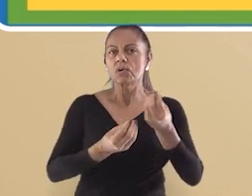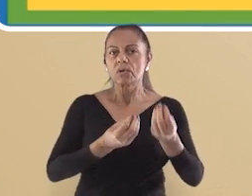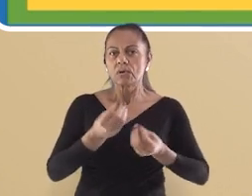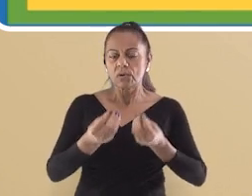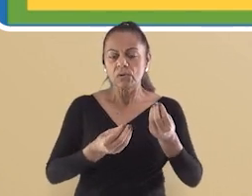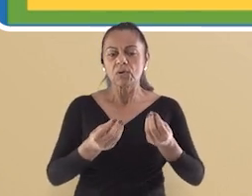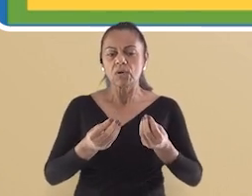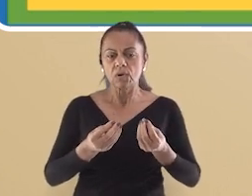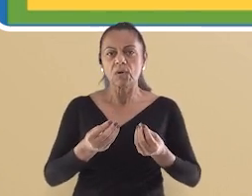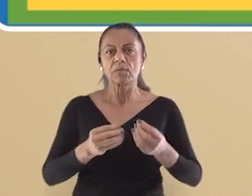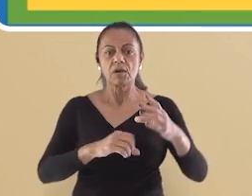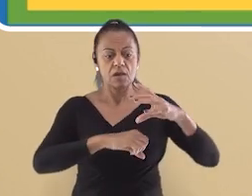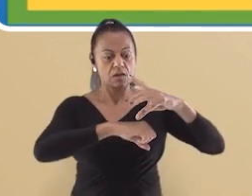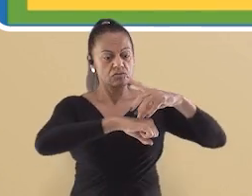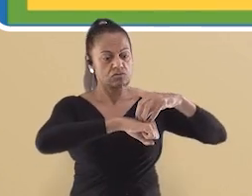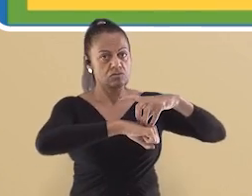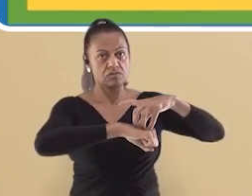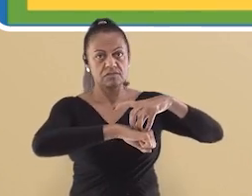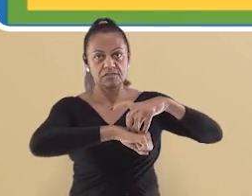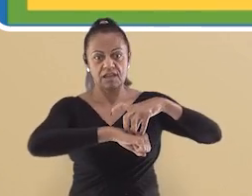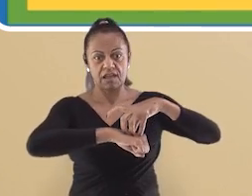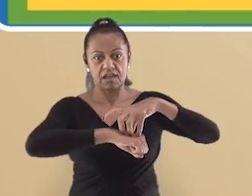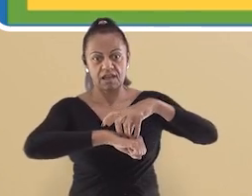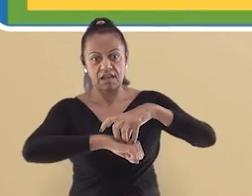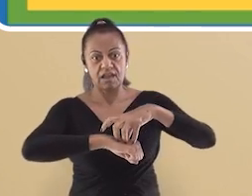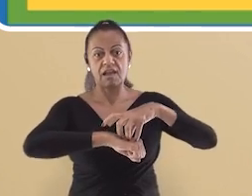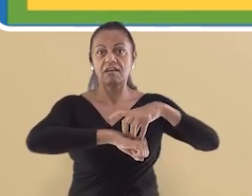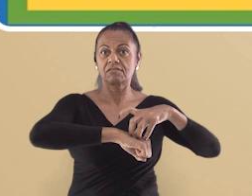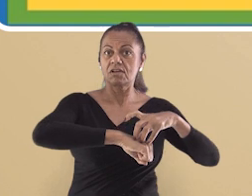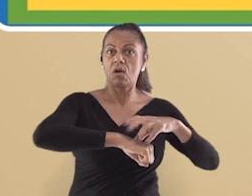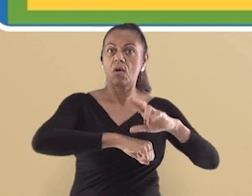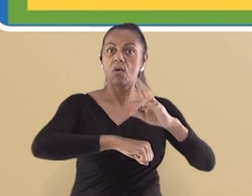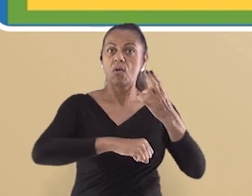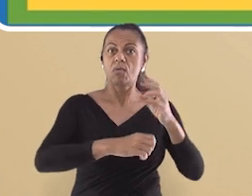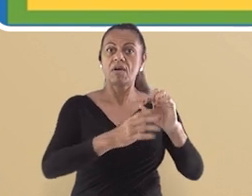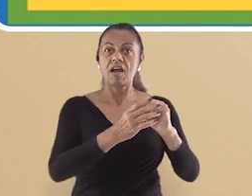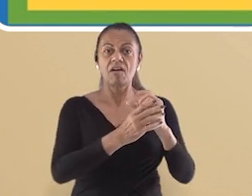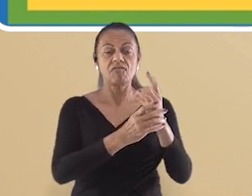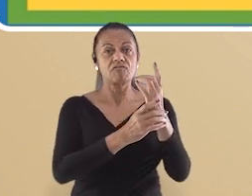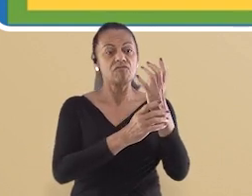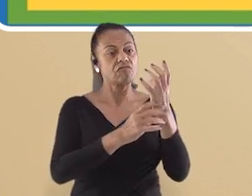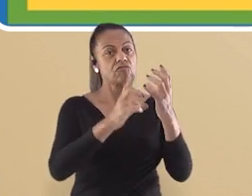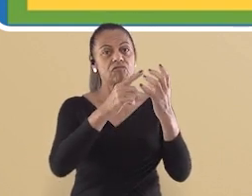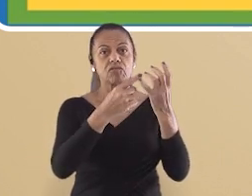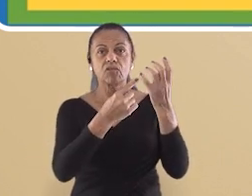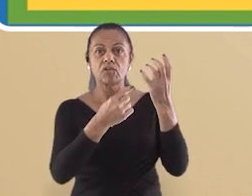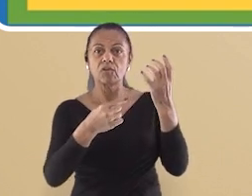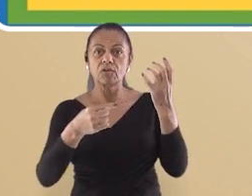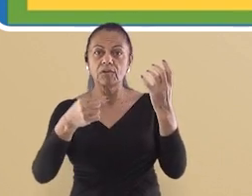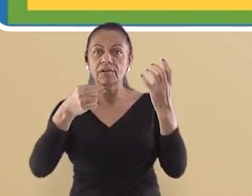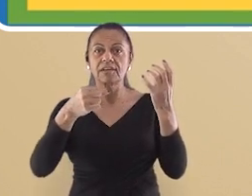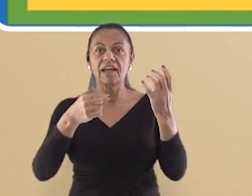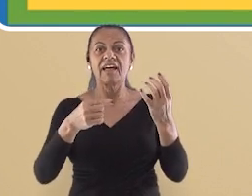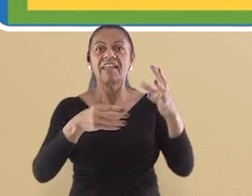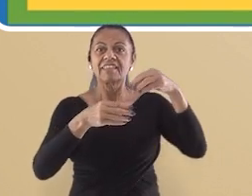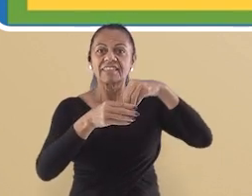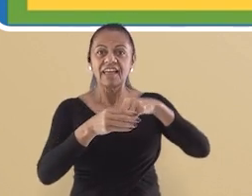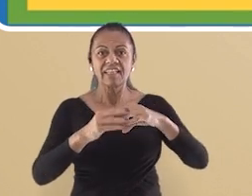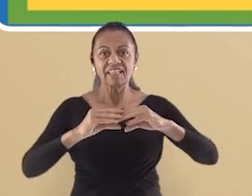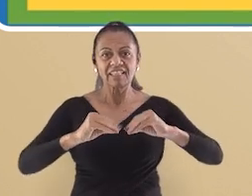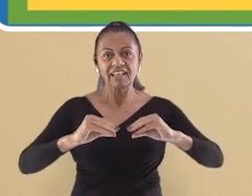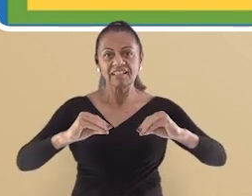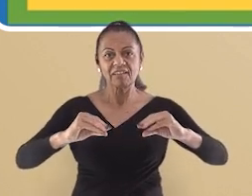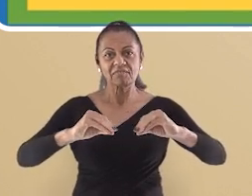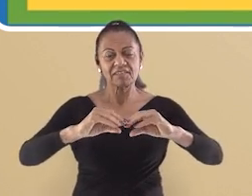massa em pedaços e coloque o dinossauro ou as conchas ou a folha pressionando para dar o formato na